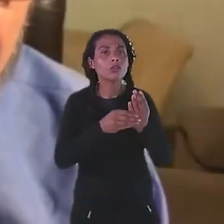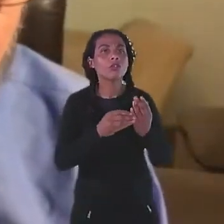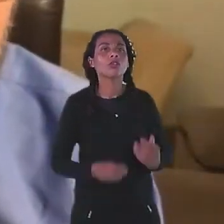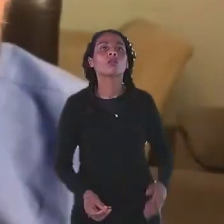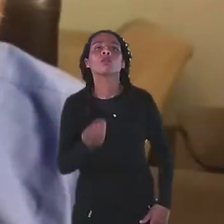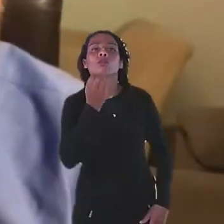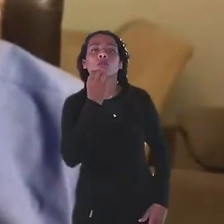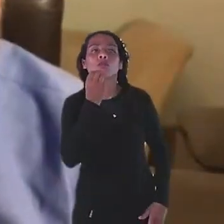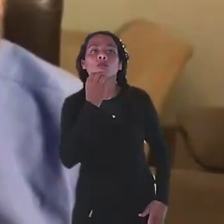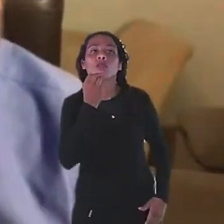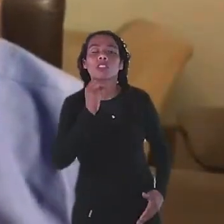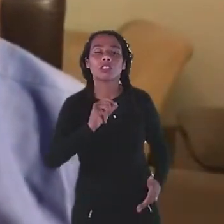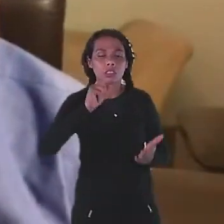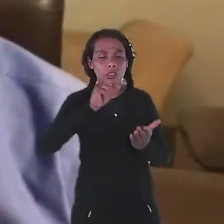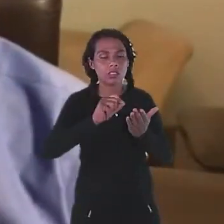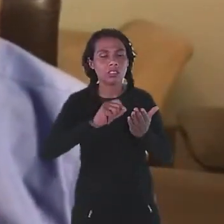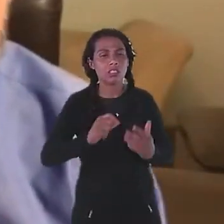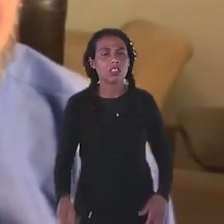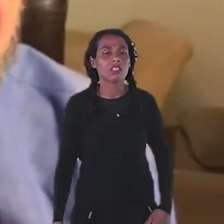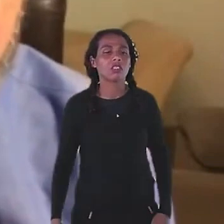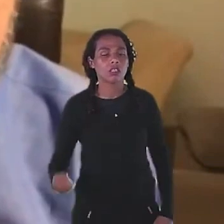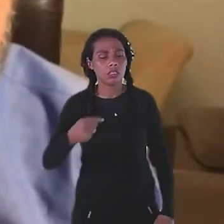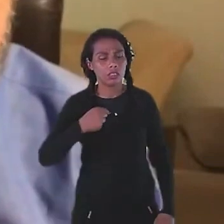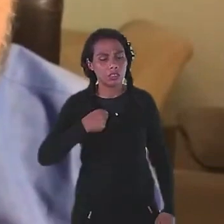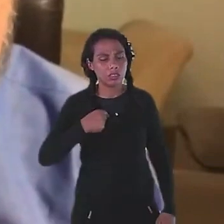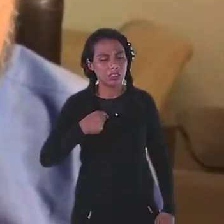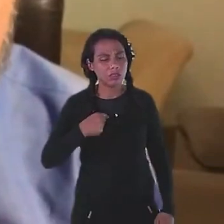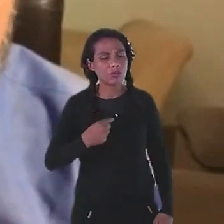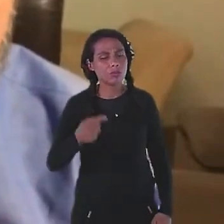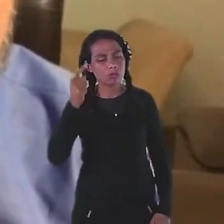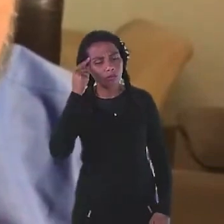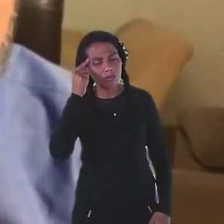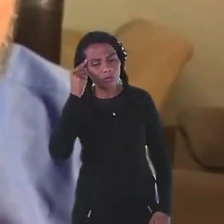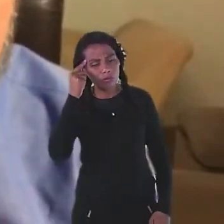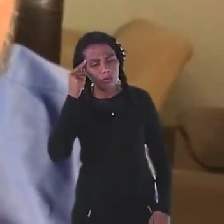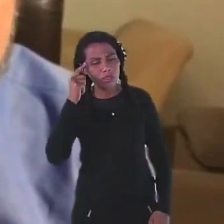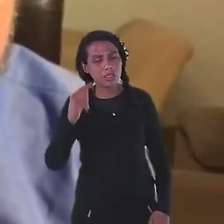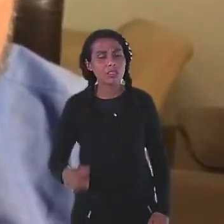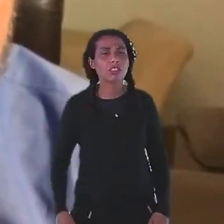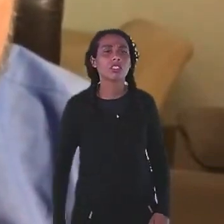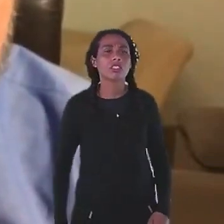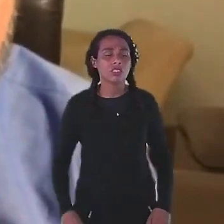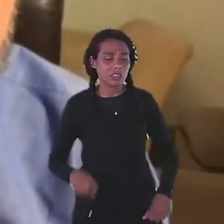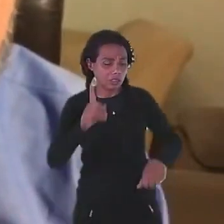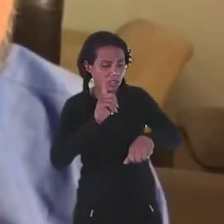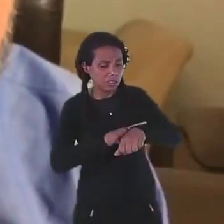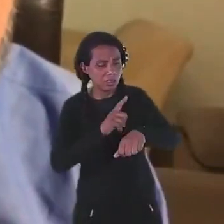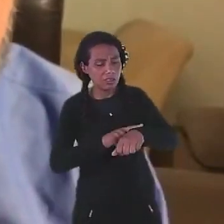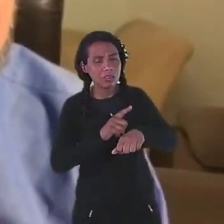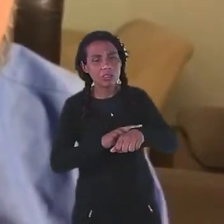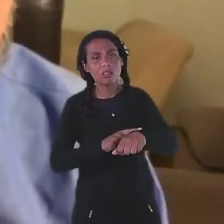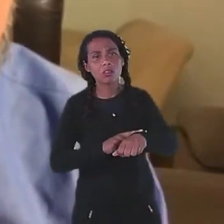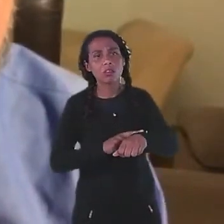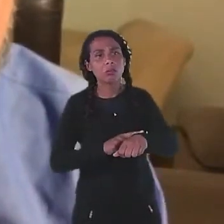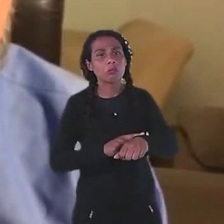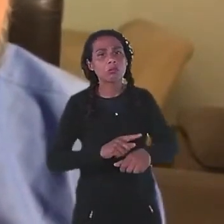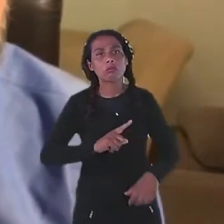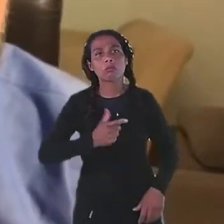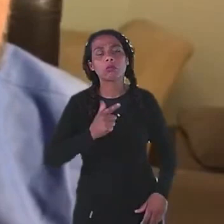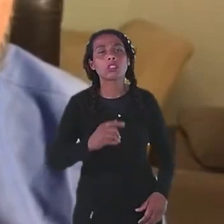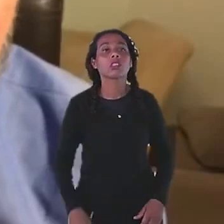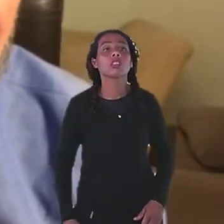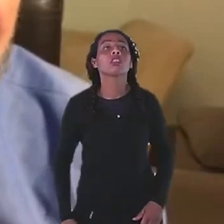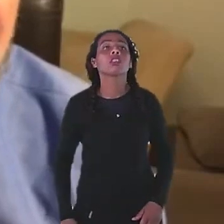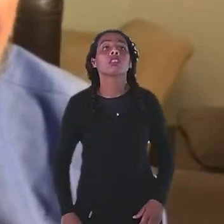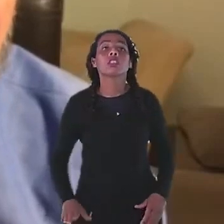plano há muitos anos, é só uma questão de não ter tempo, né? Mas aí, em 2008, eu comecei o projeto